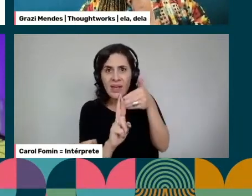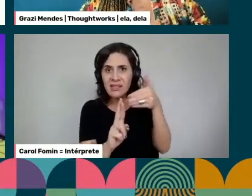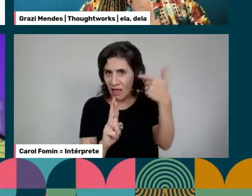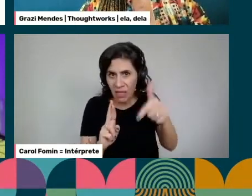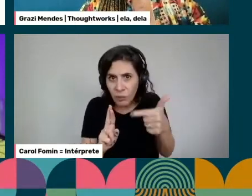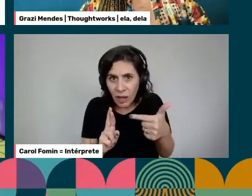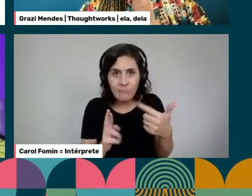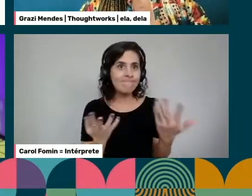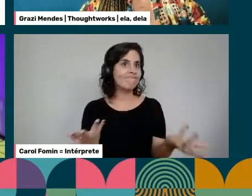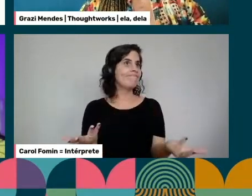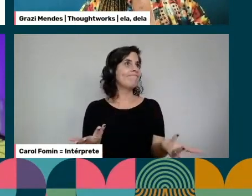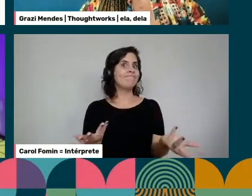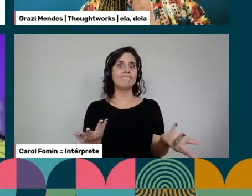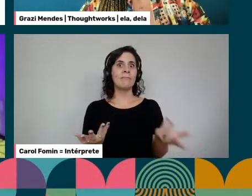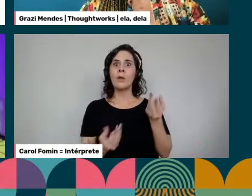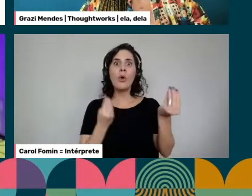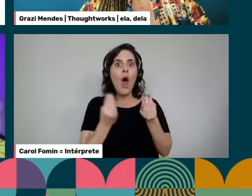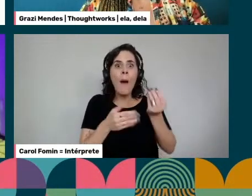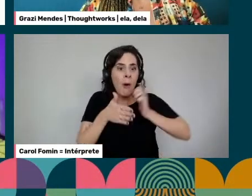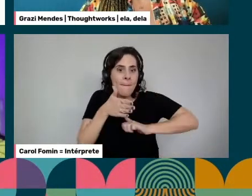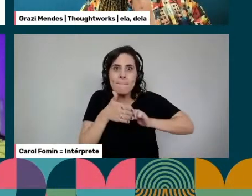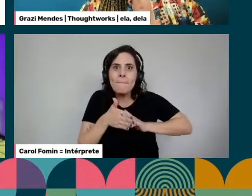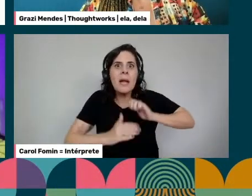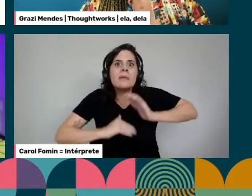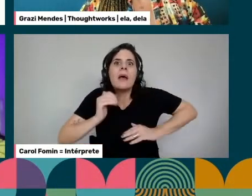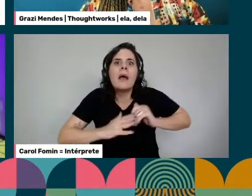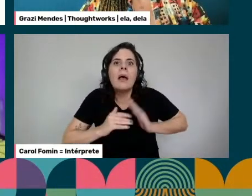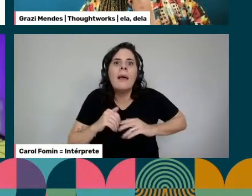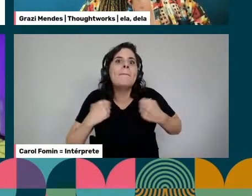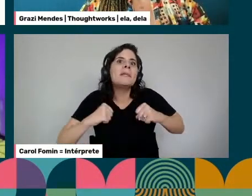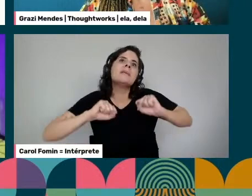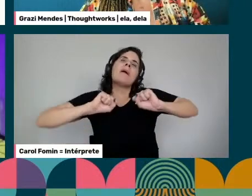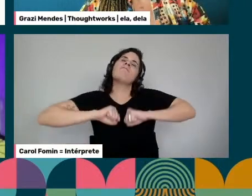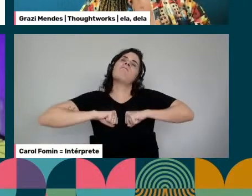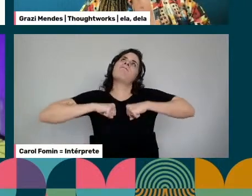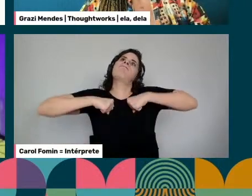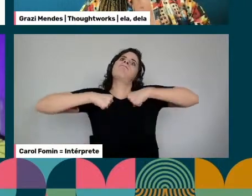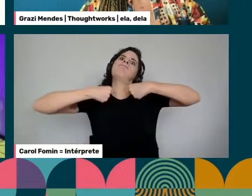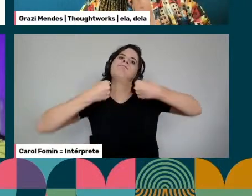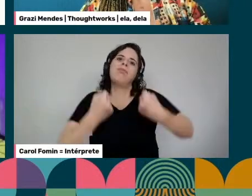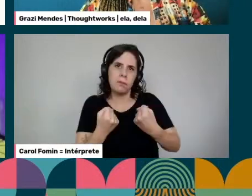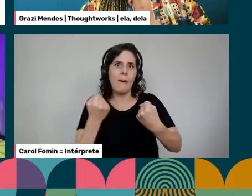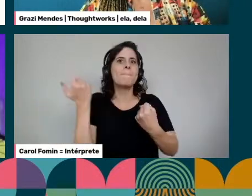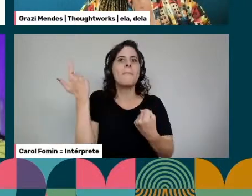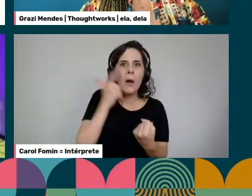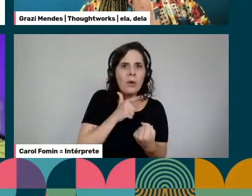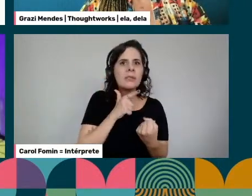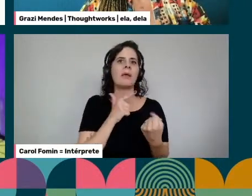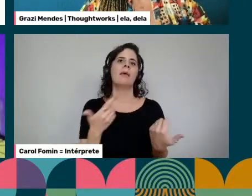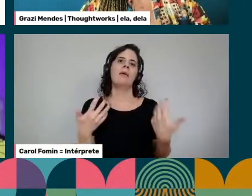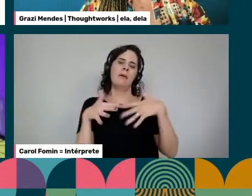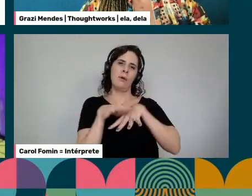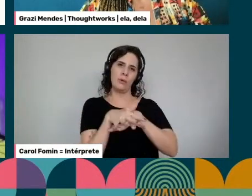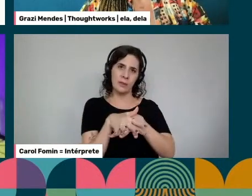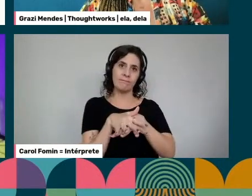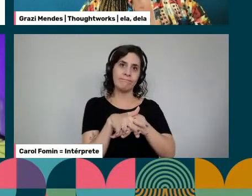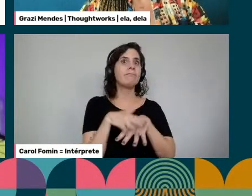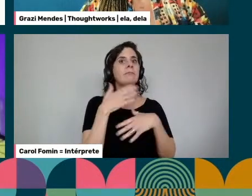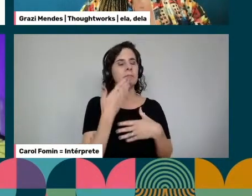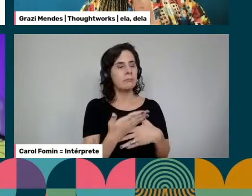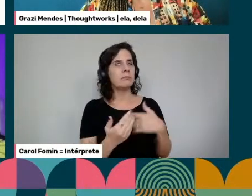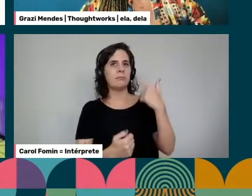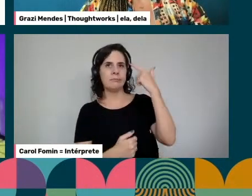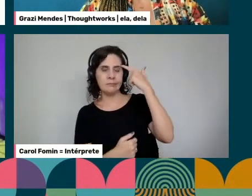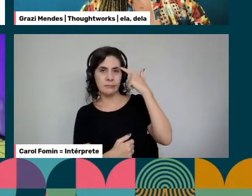representatividade, as empresas têm que fazer uma força muito grande para conseguir fazer essa inclusão. Então, dentro do nosso processo, né,